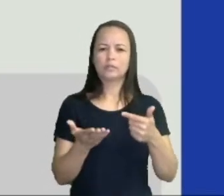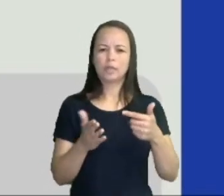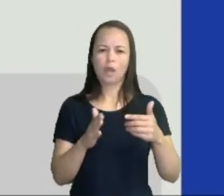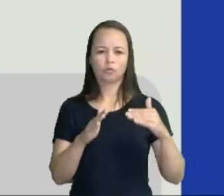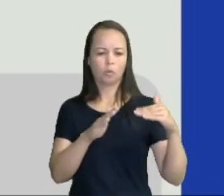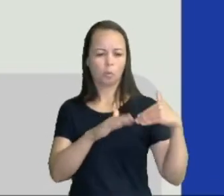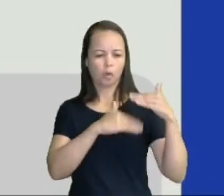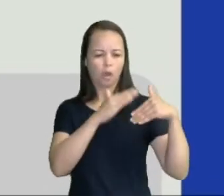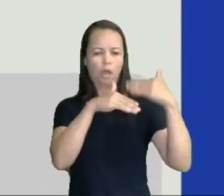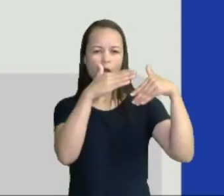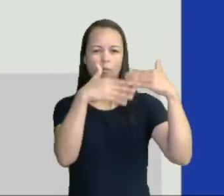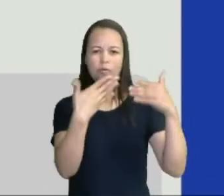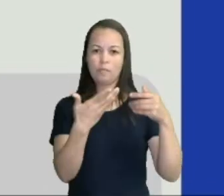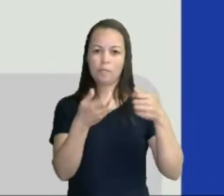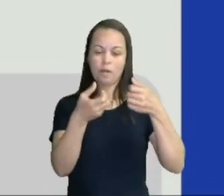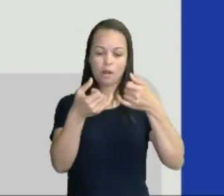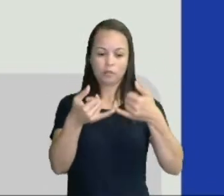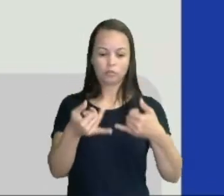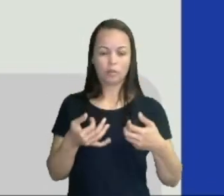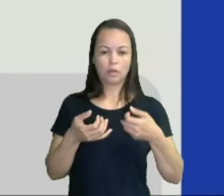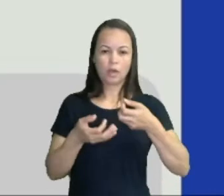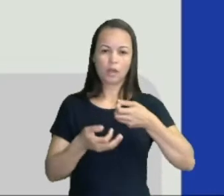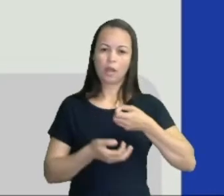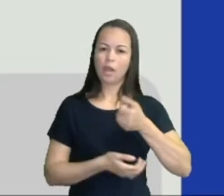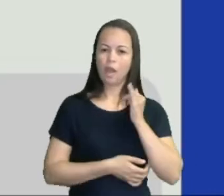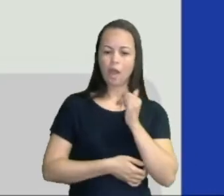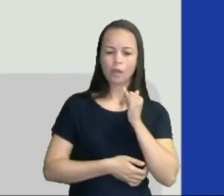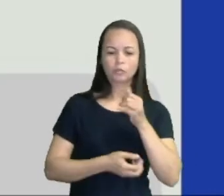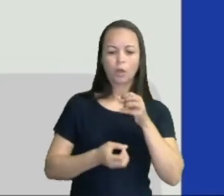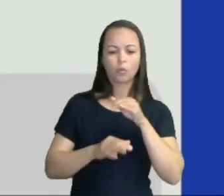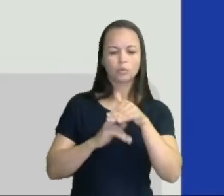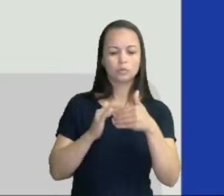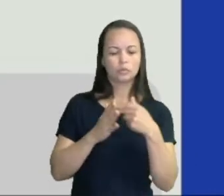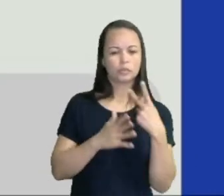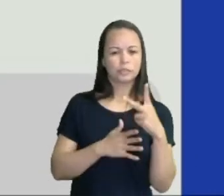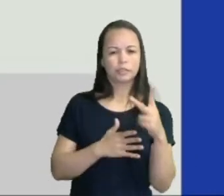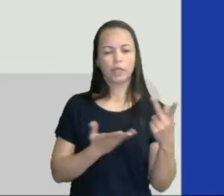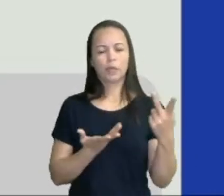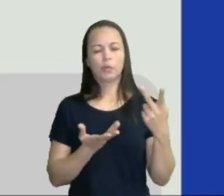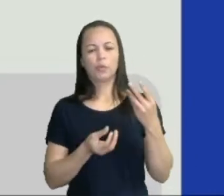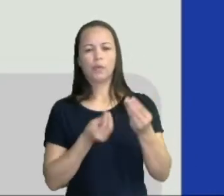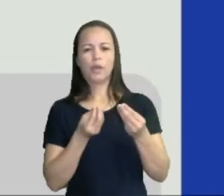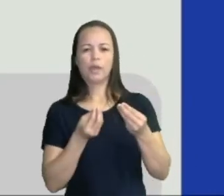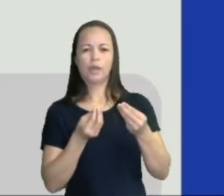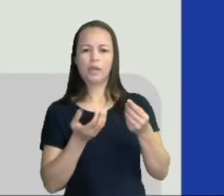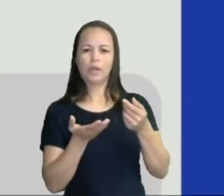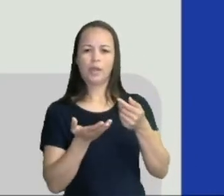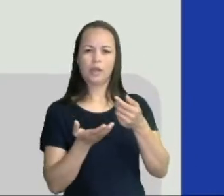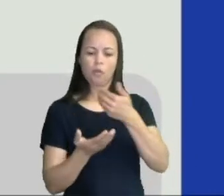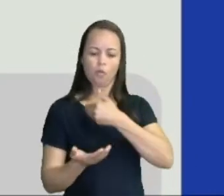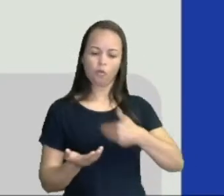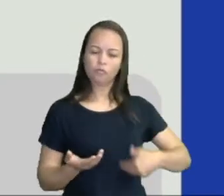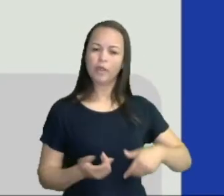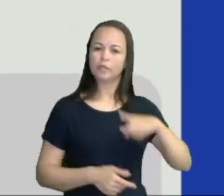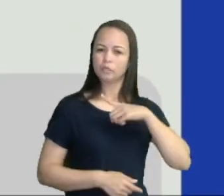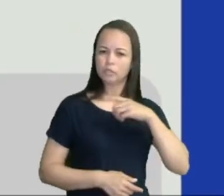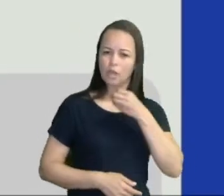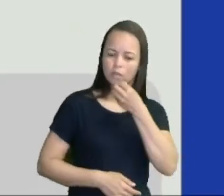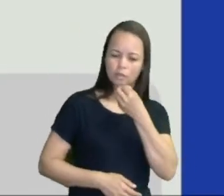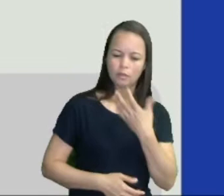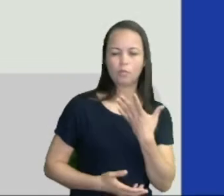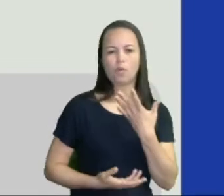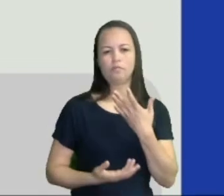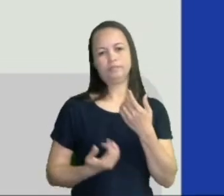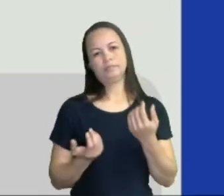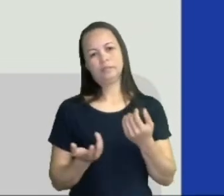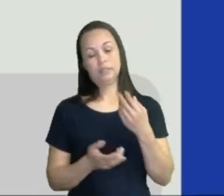autopromover, ou seja, para apontar o que seu governo tinha de bom, a sua figura. E isso é importante, né, para